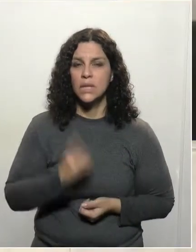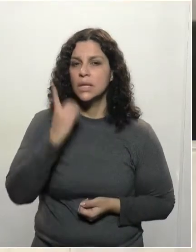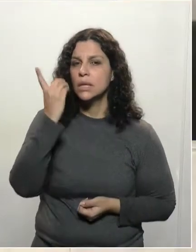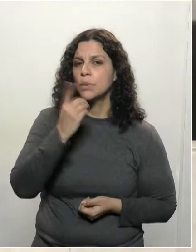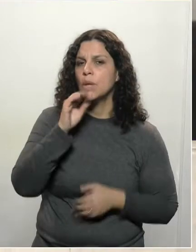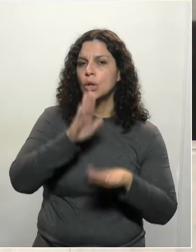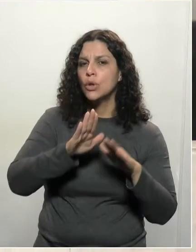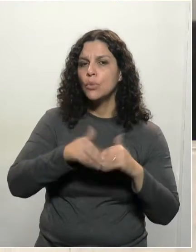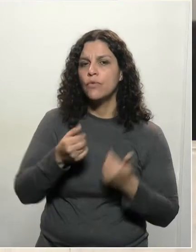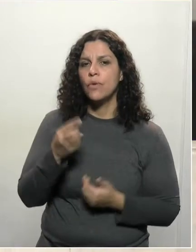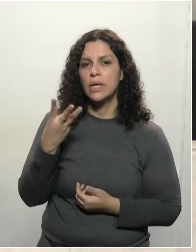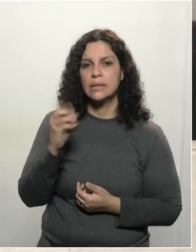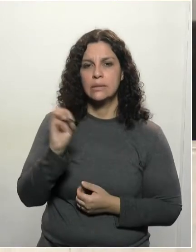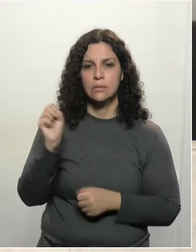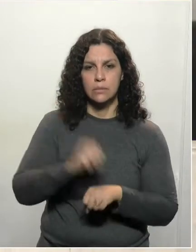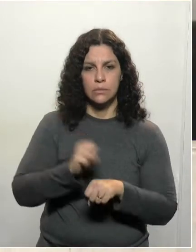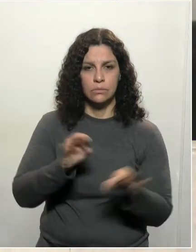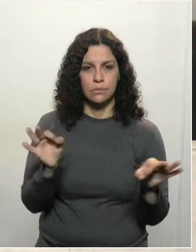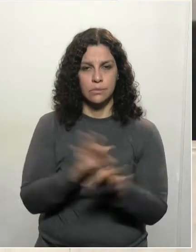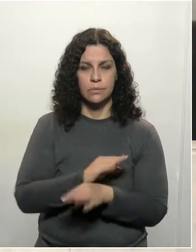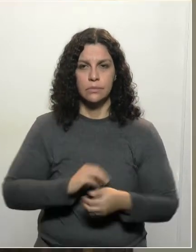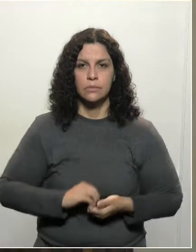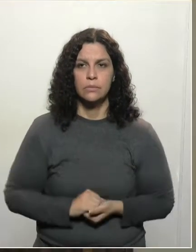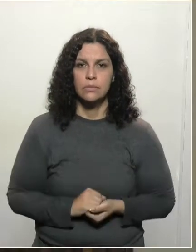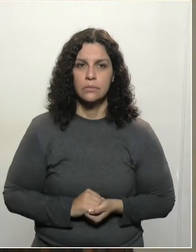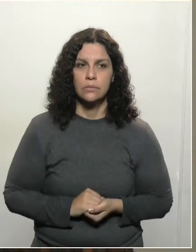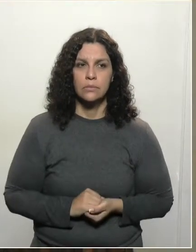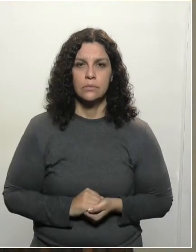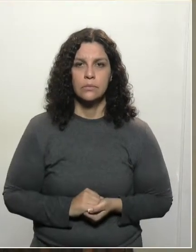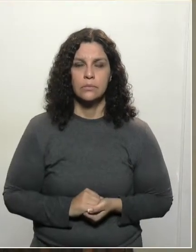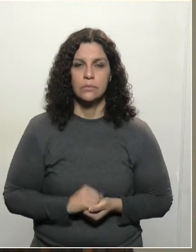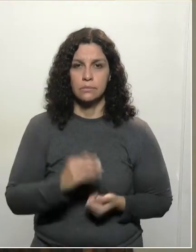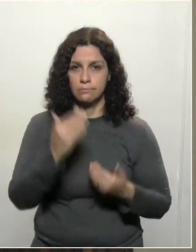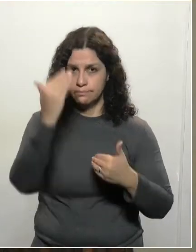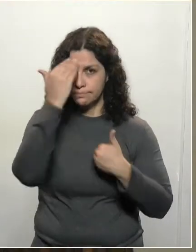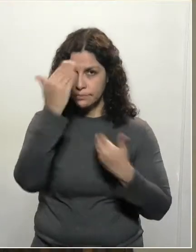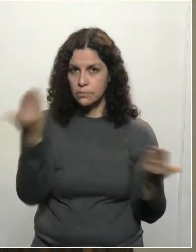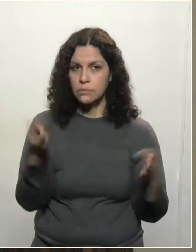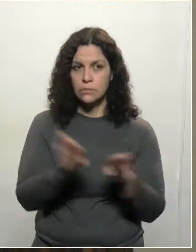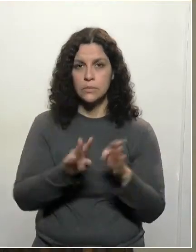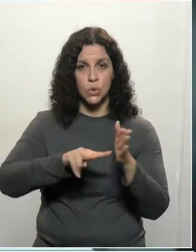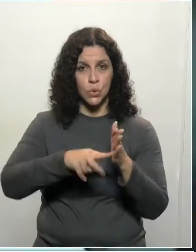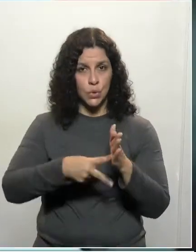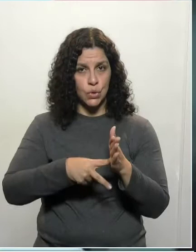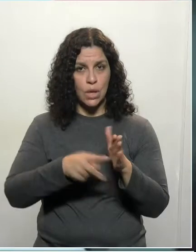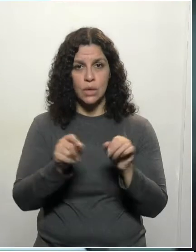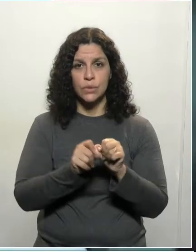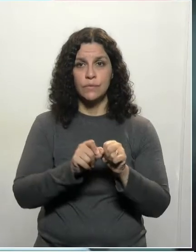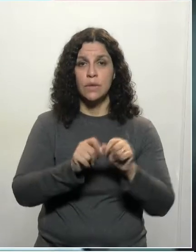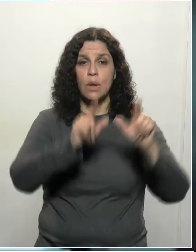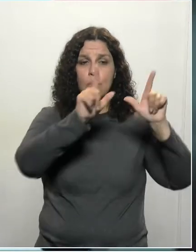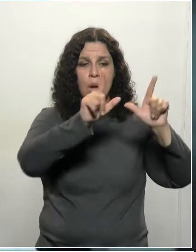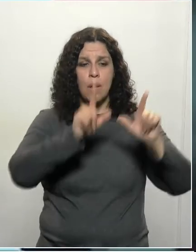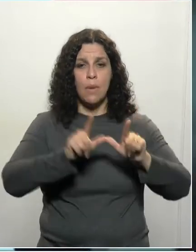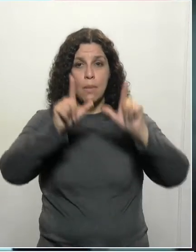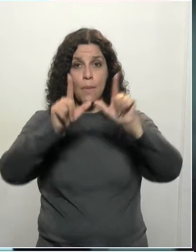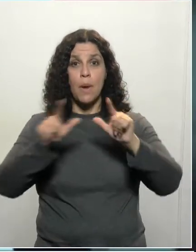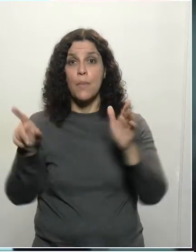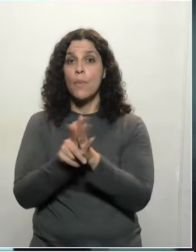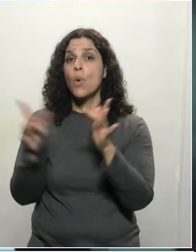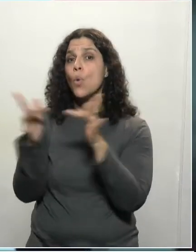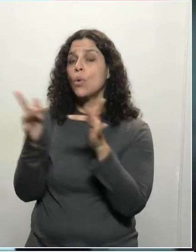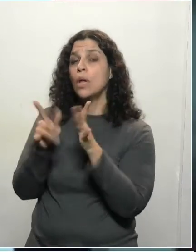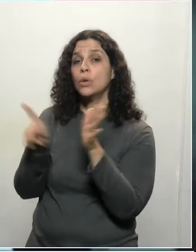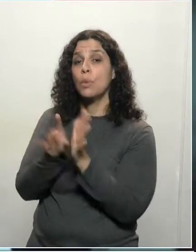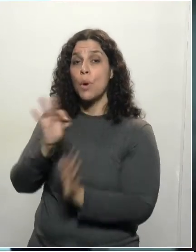Deputado, por favor, 30 segundos para concluir. Obrigado, senhor presidente. O sindicato criou um painel de monitoramento de casos de contaminação entre